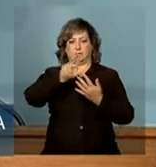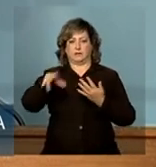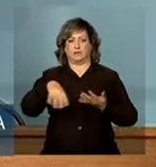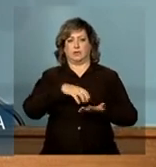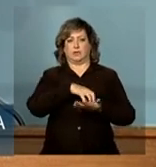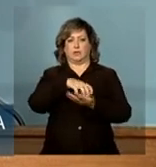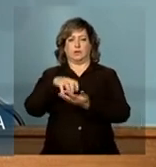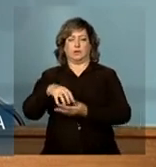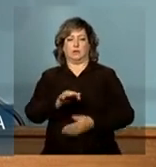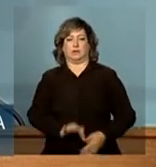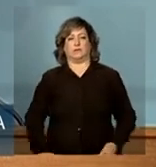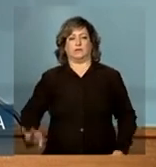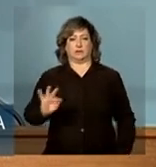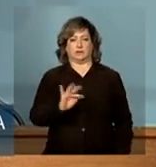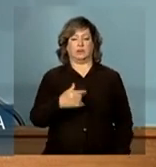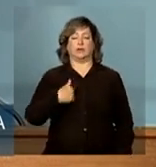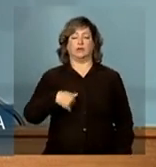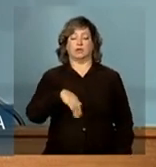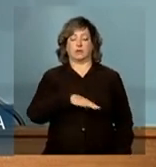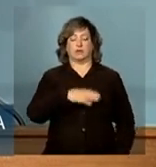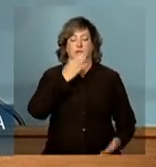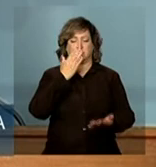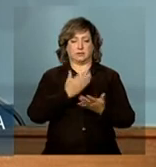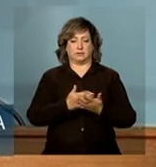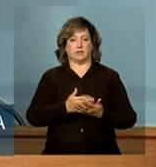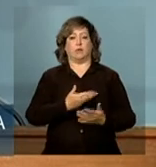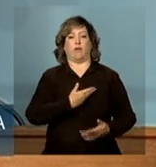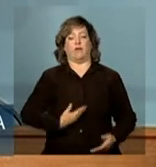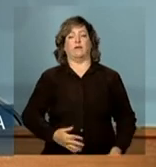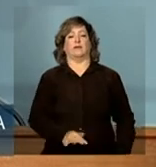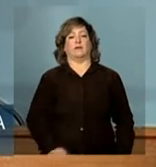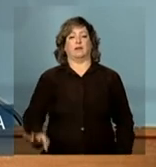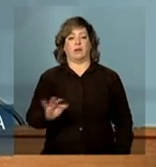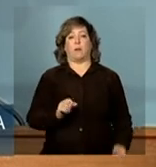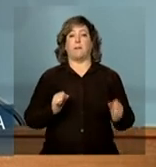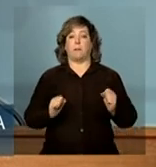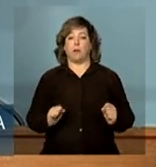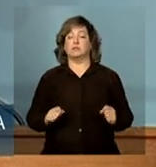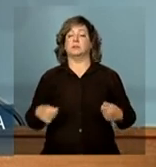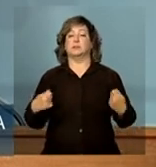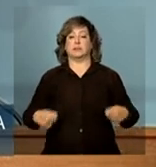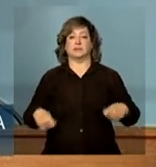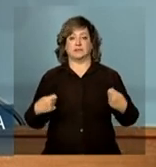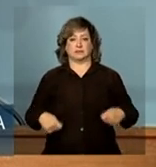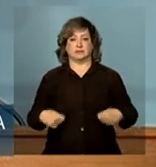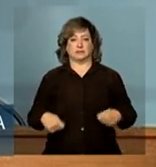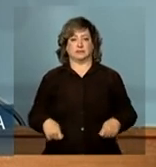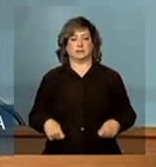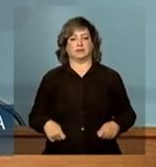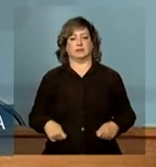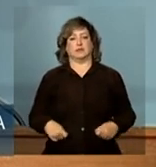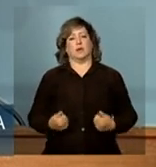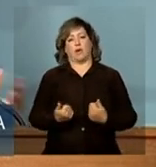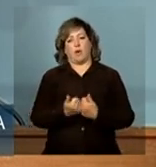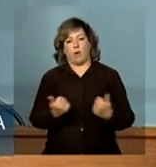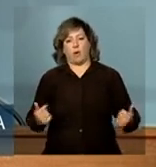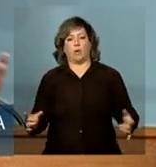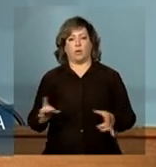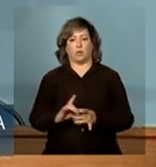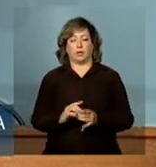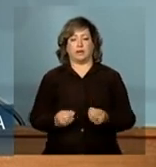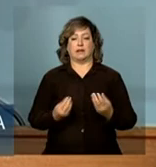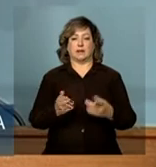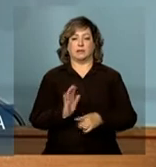federação. Achamos que o governo federal pode e deve, obviamente, de forma cooperativa, dar